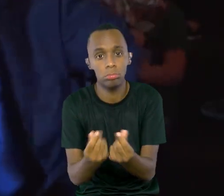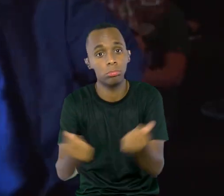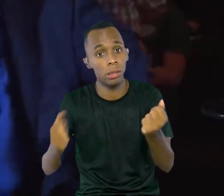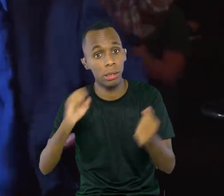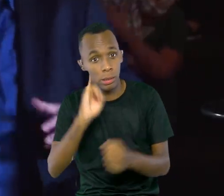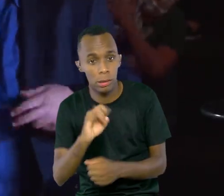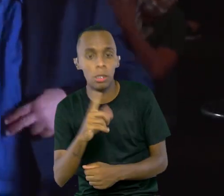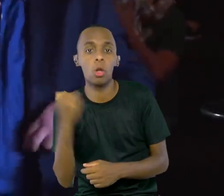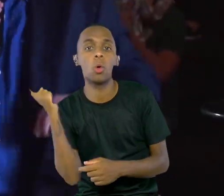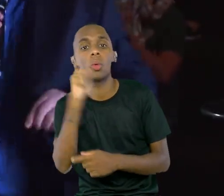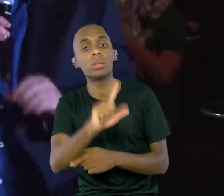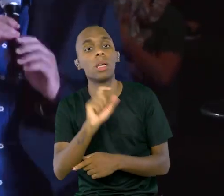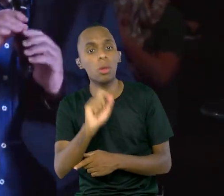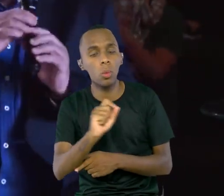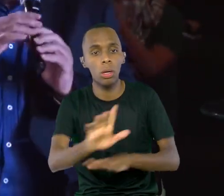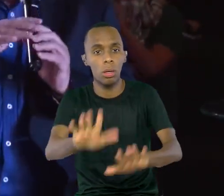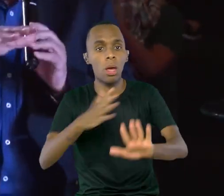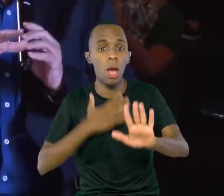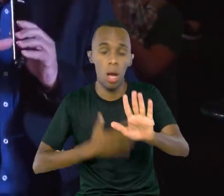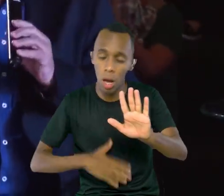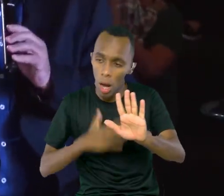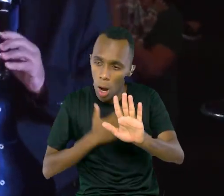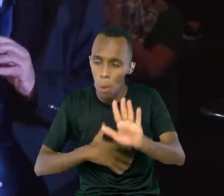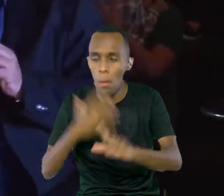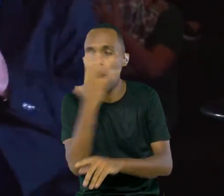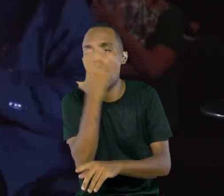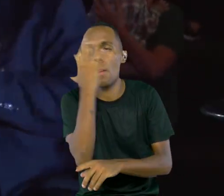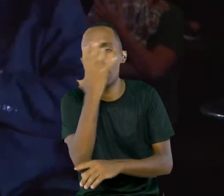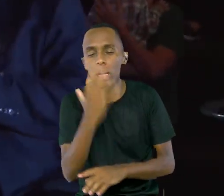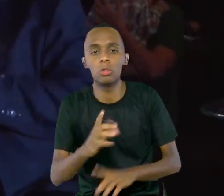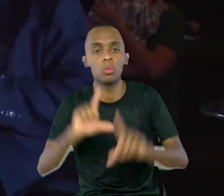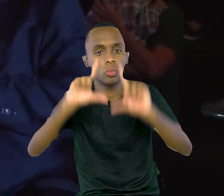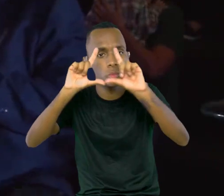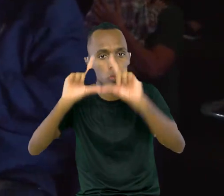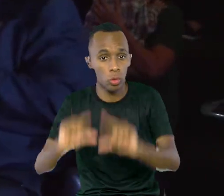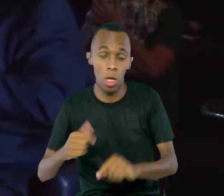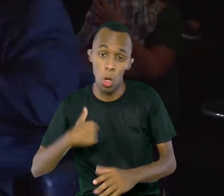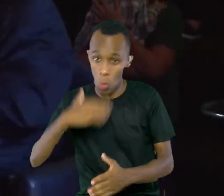desgasta imensamente. Quando você consegue acalmar a